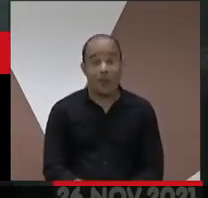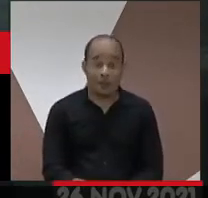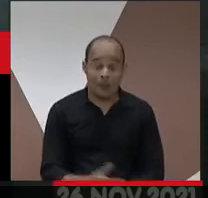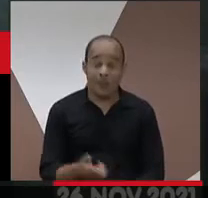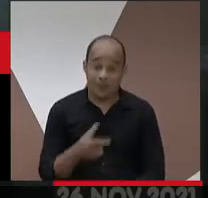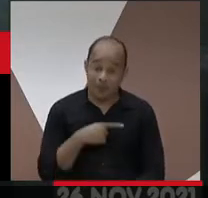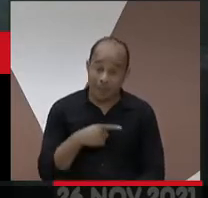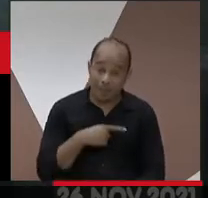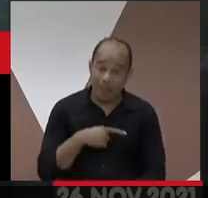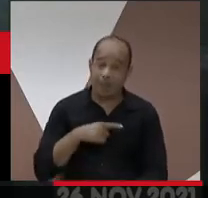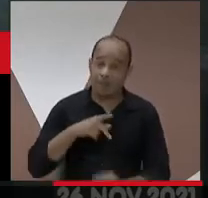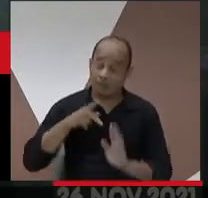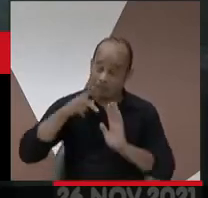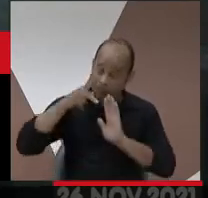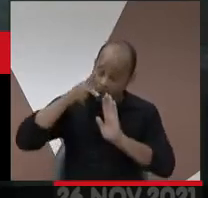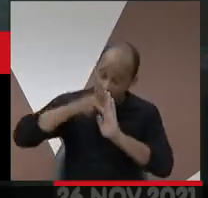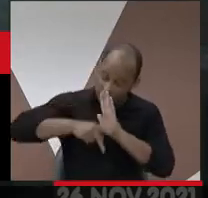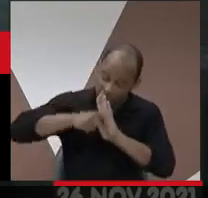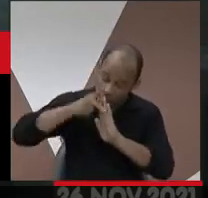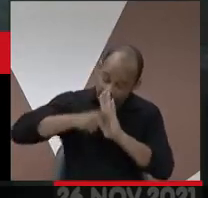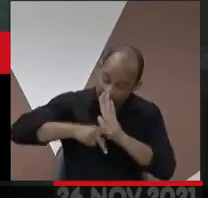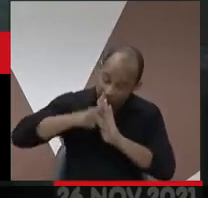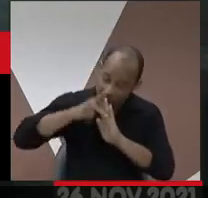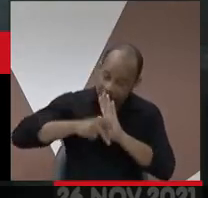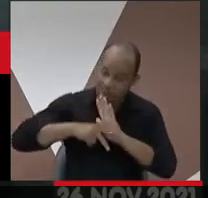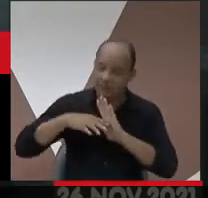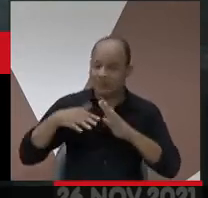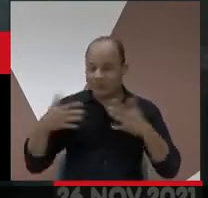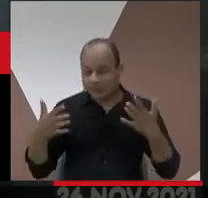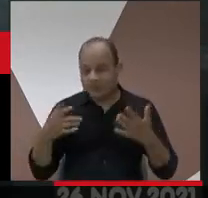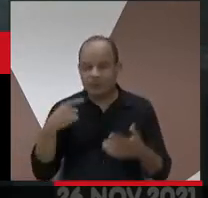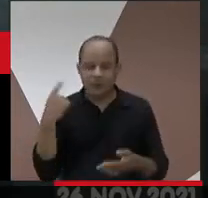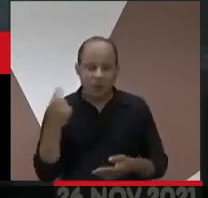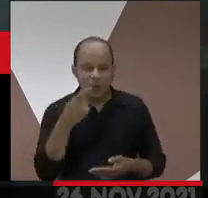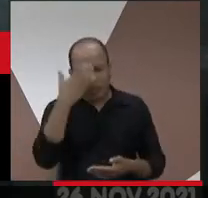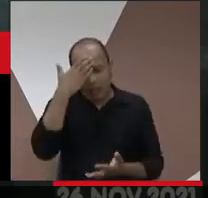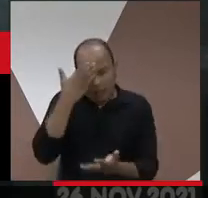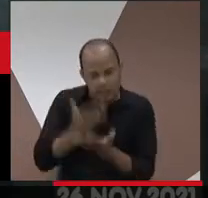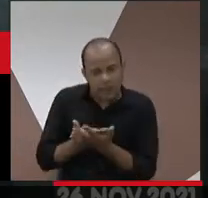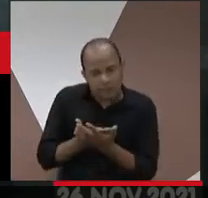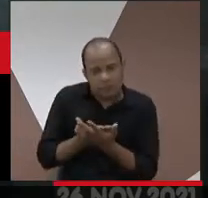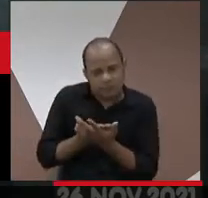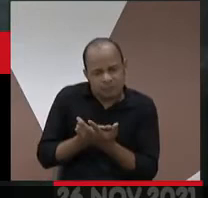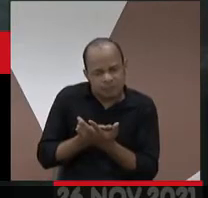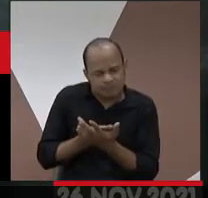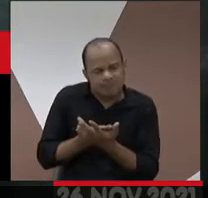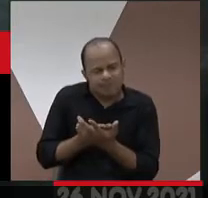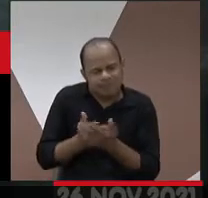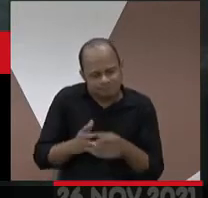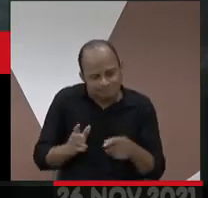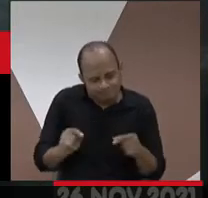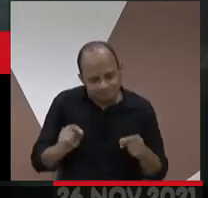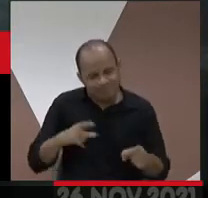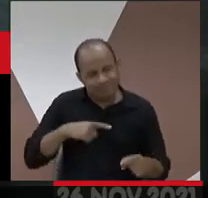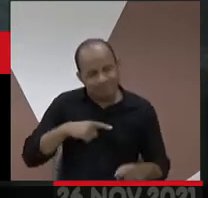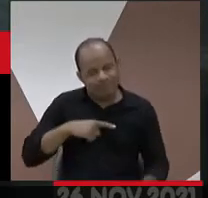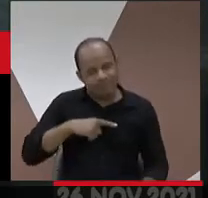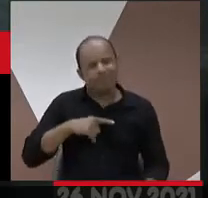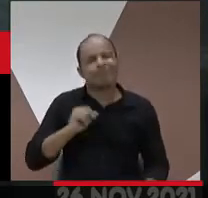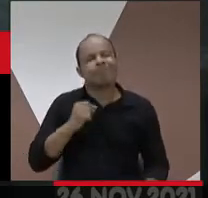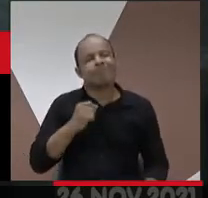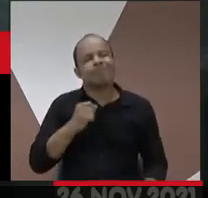na boa-fé, na vontade de participar em